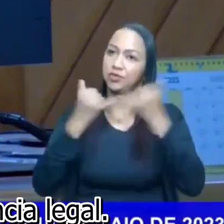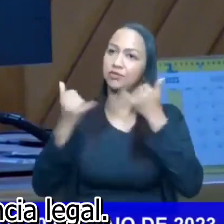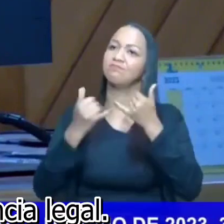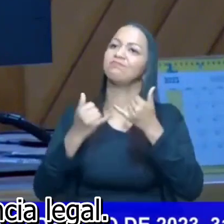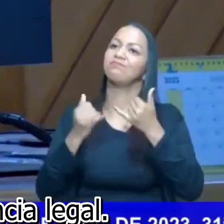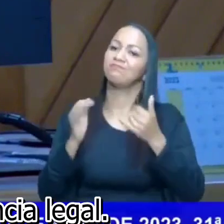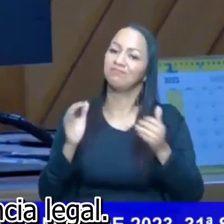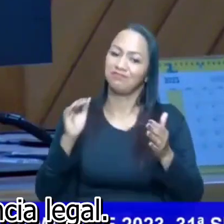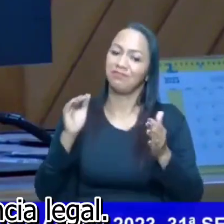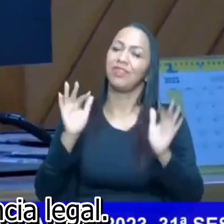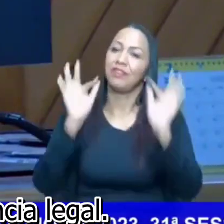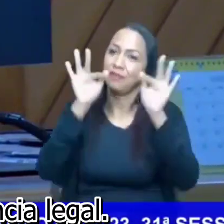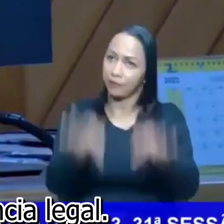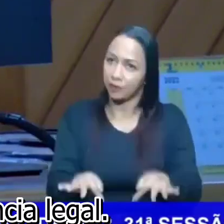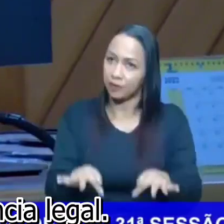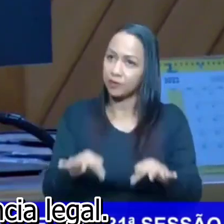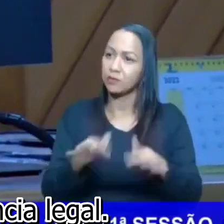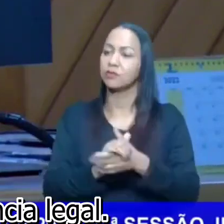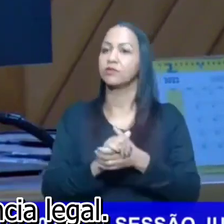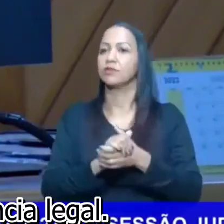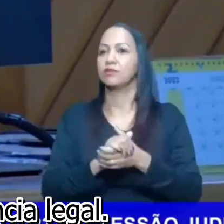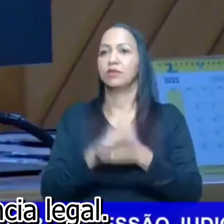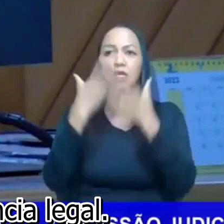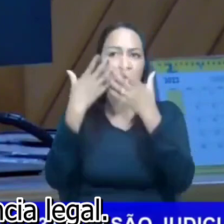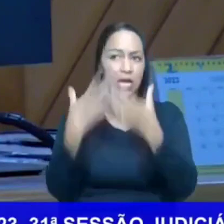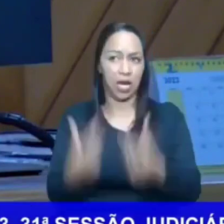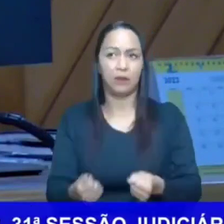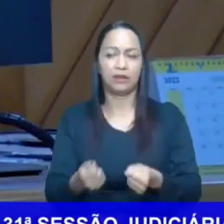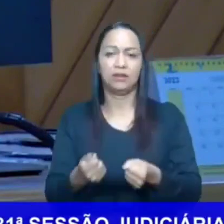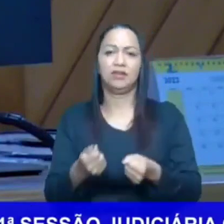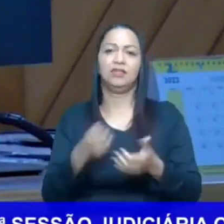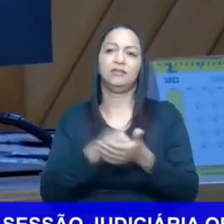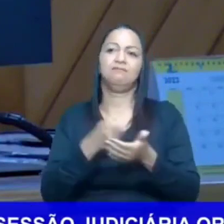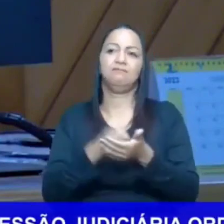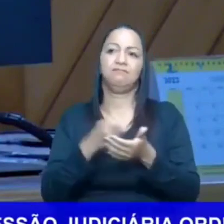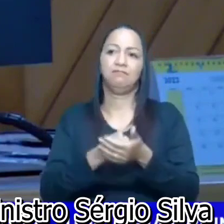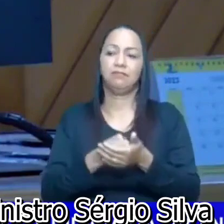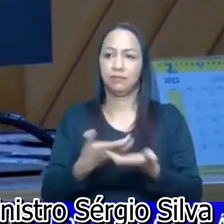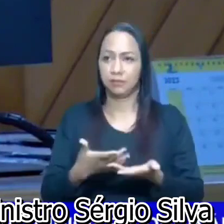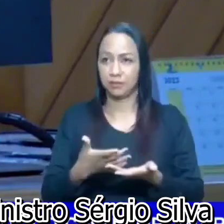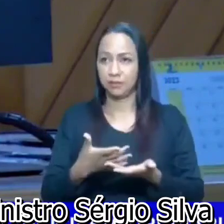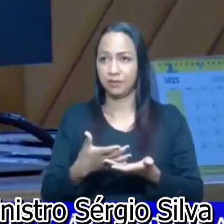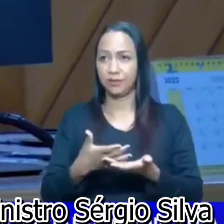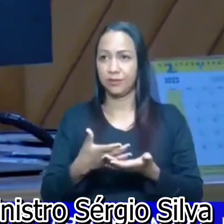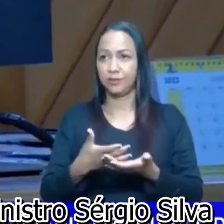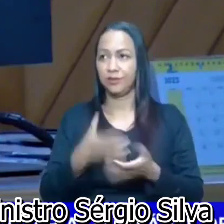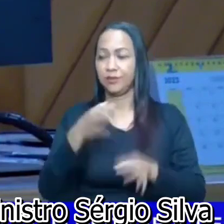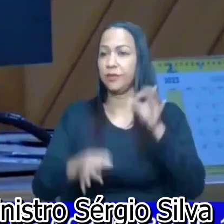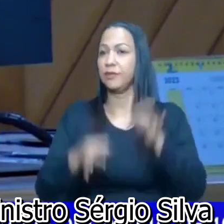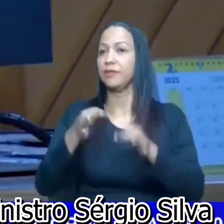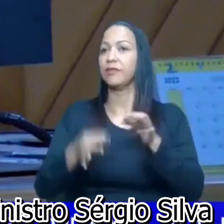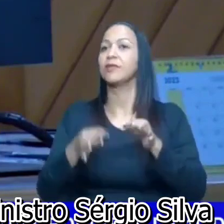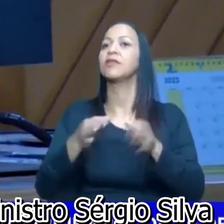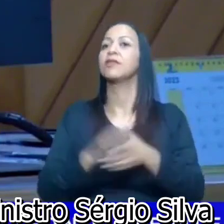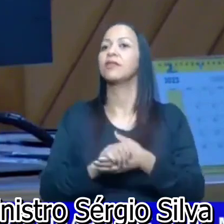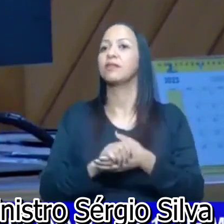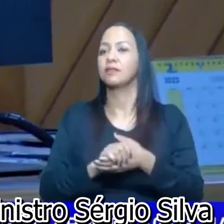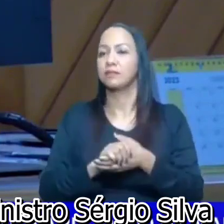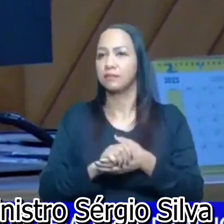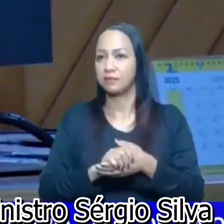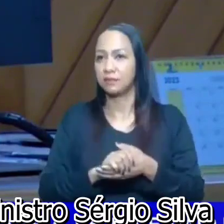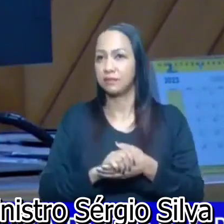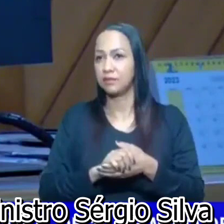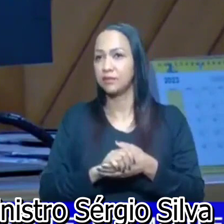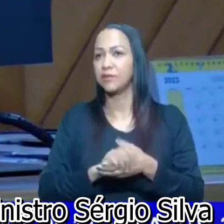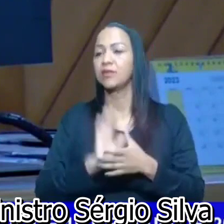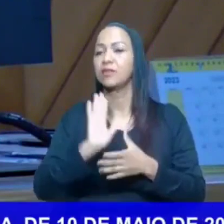finais, sob pena de tornar inócua a exigência legal. Isso eu estou citando um julgado cujo relator